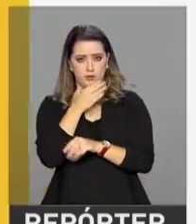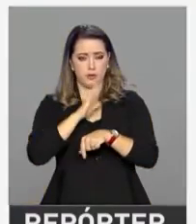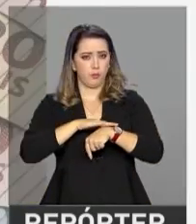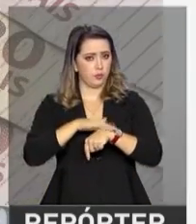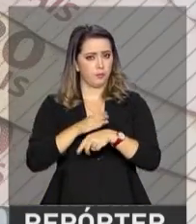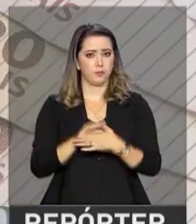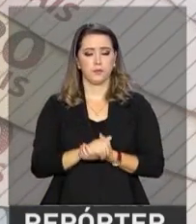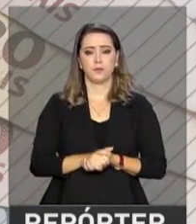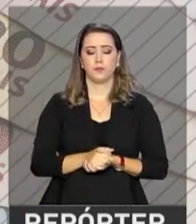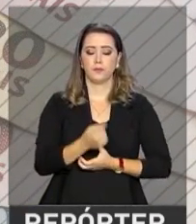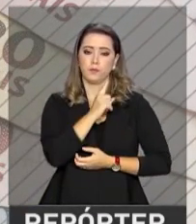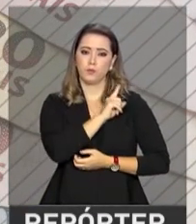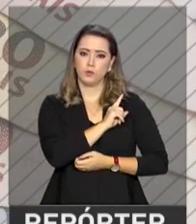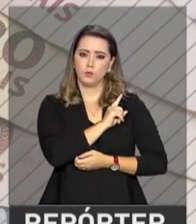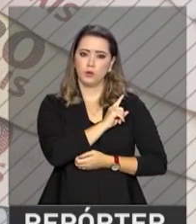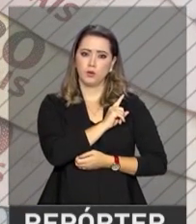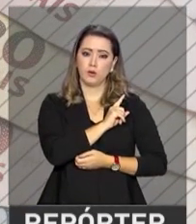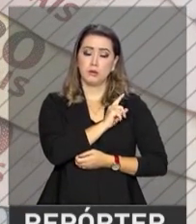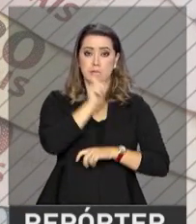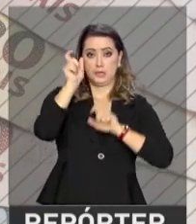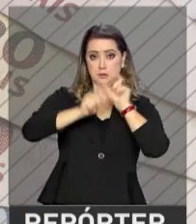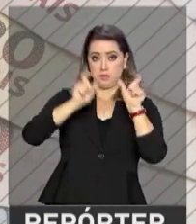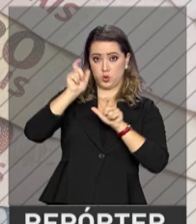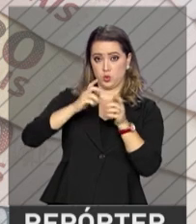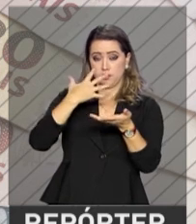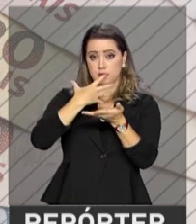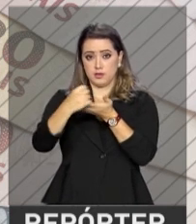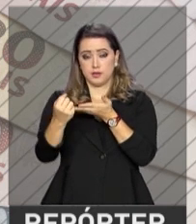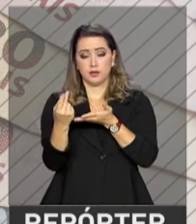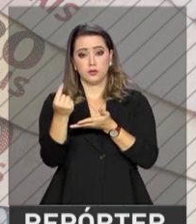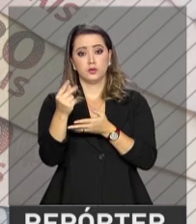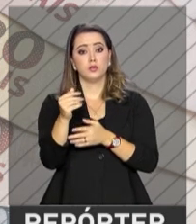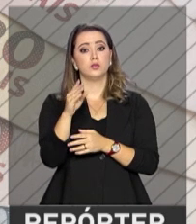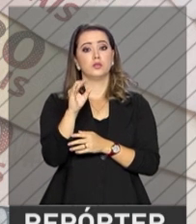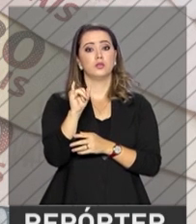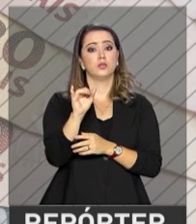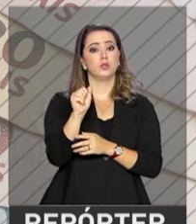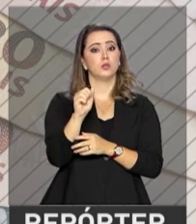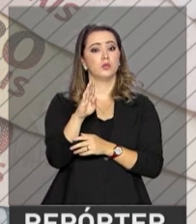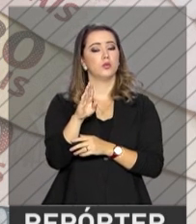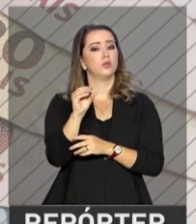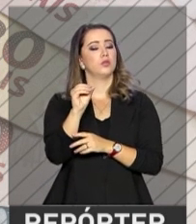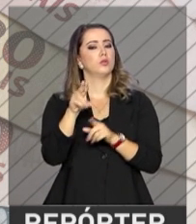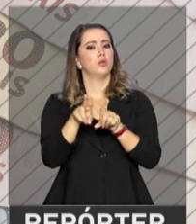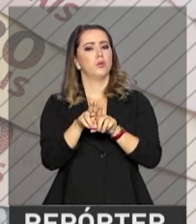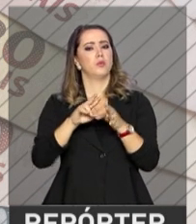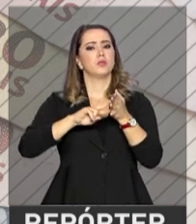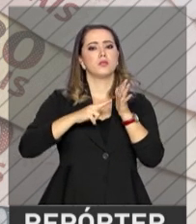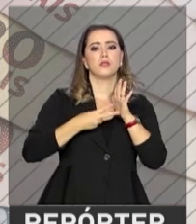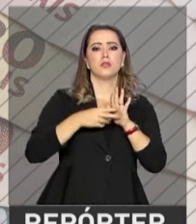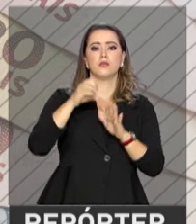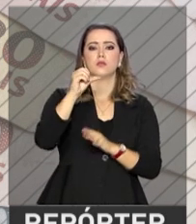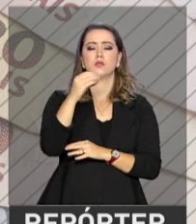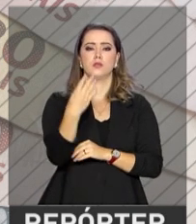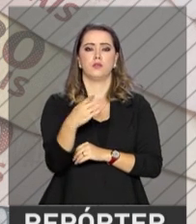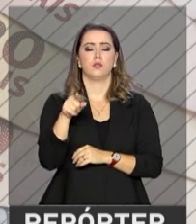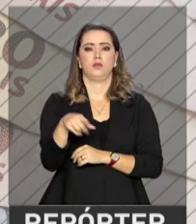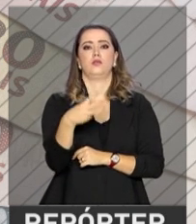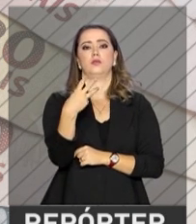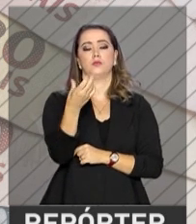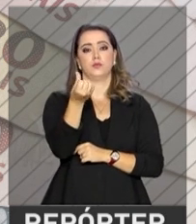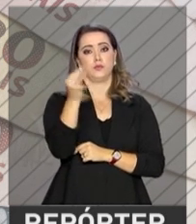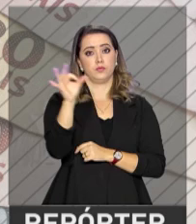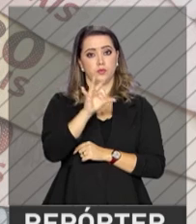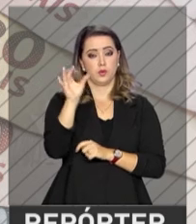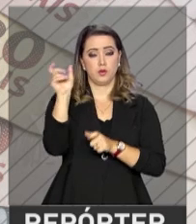o número total de pessoas que sacaram os recursos representa 94,36 por cento dos trabalhadores